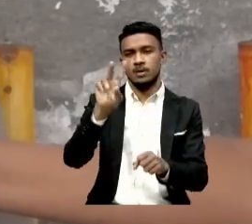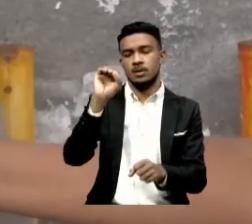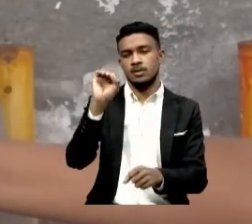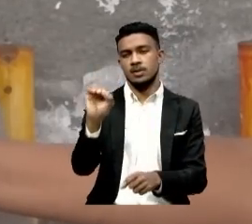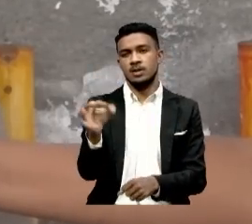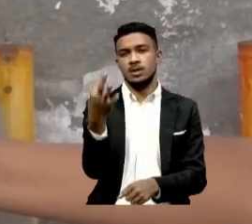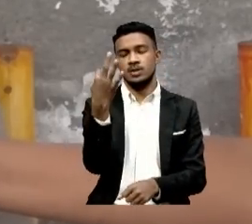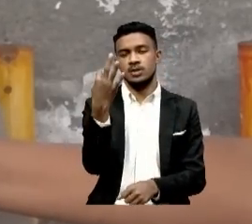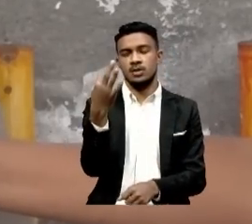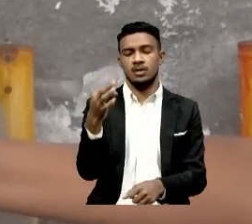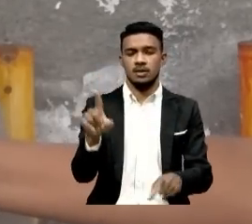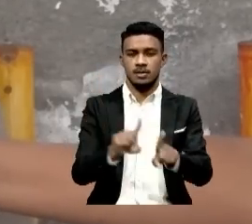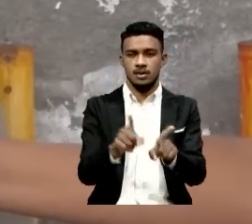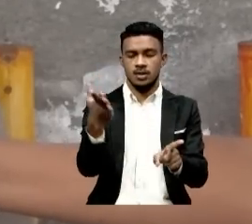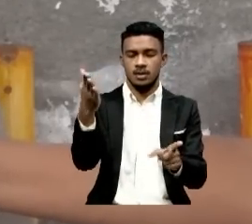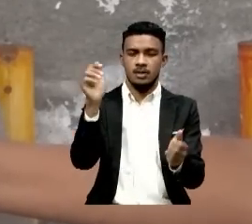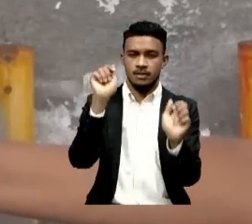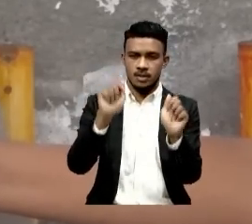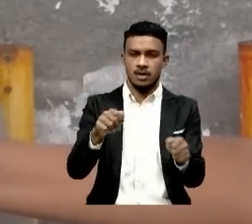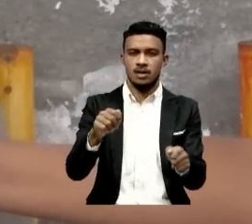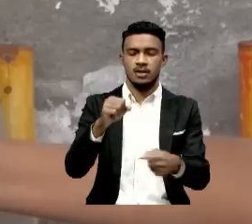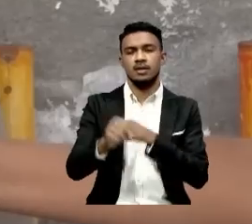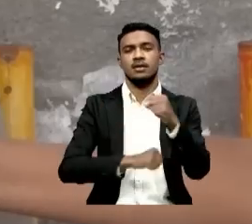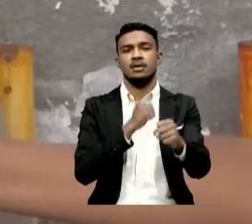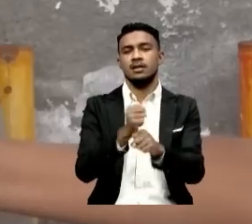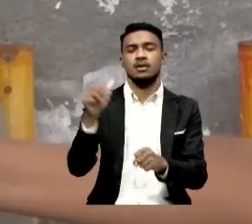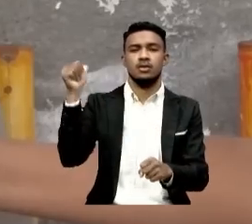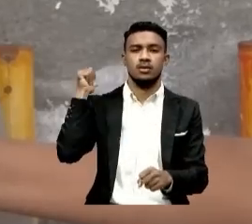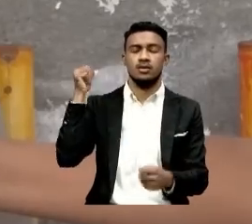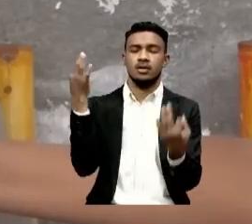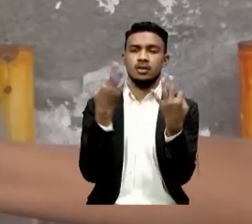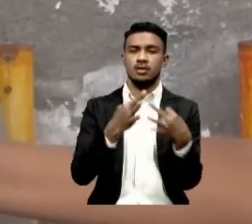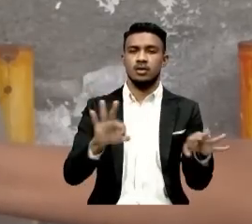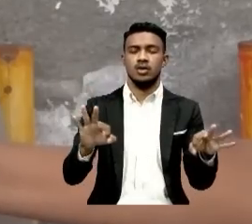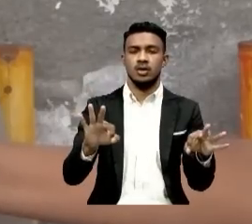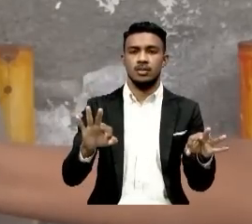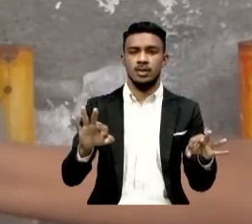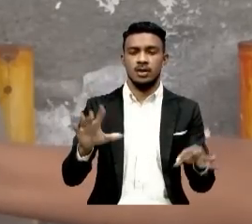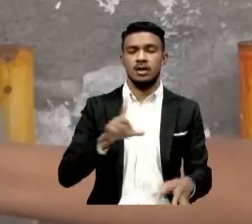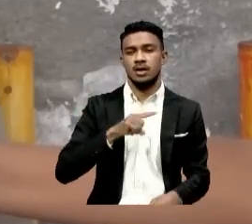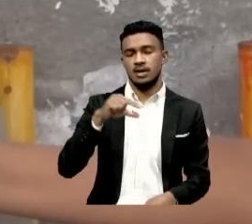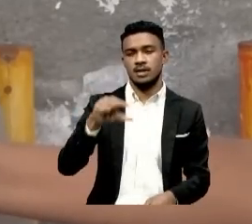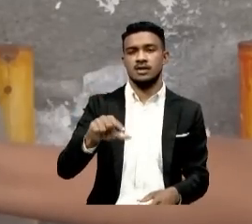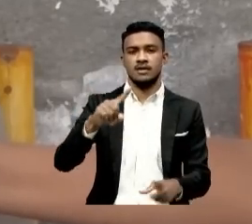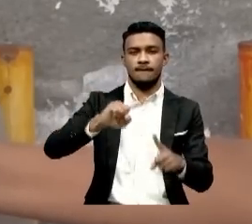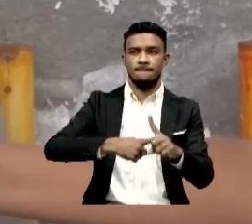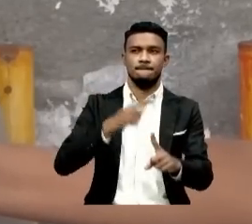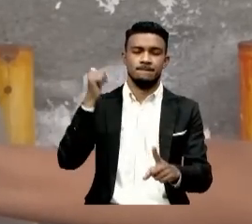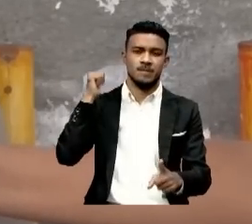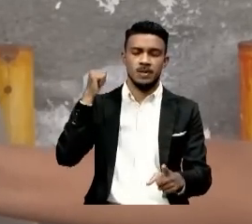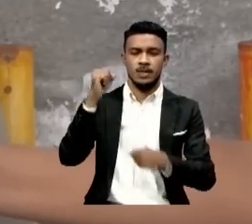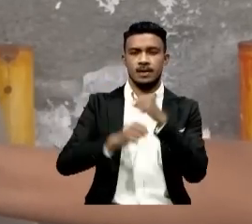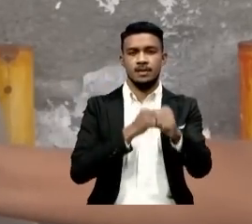a validação, Macau, e já tinha um coto, que não remata ainda já, e que já não remata ainda já por um coto,